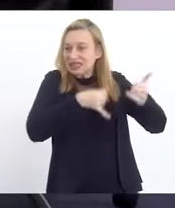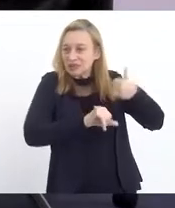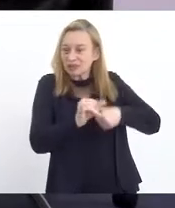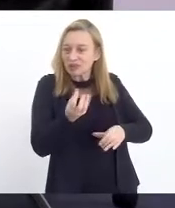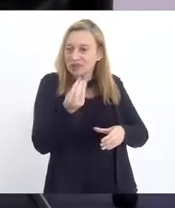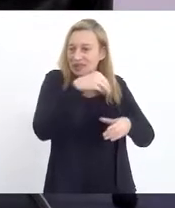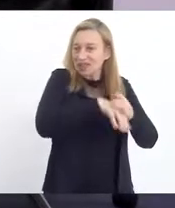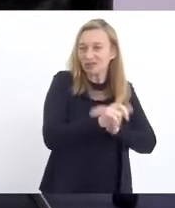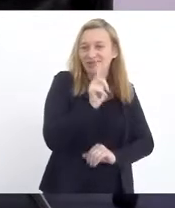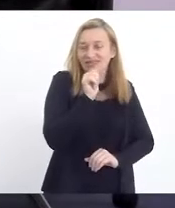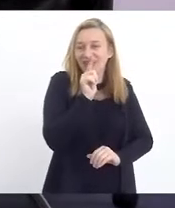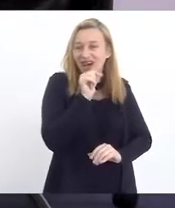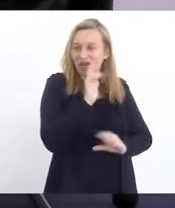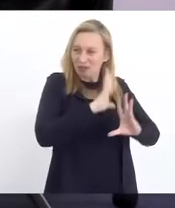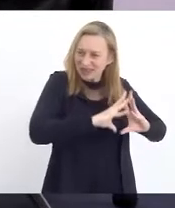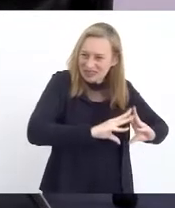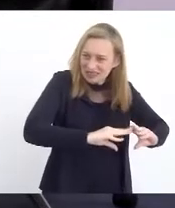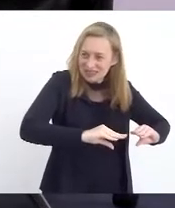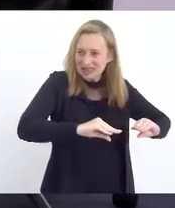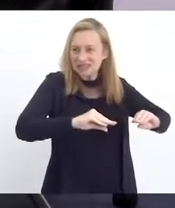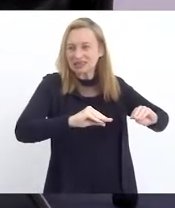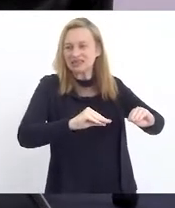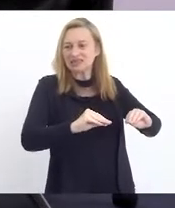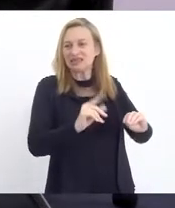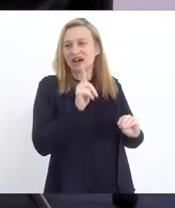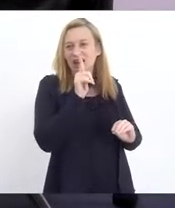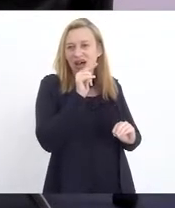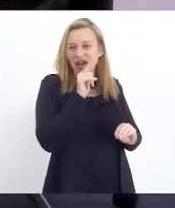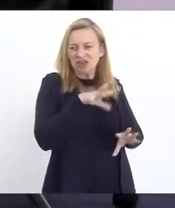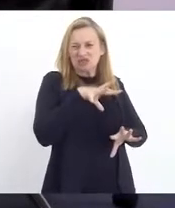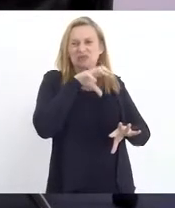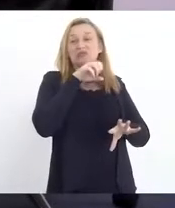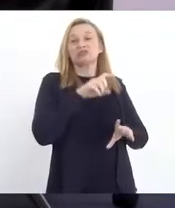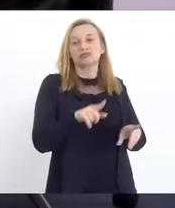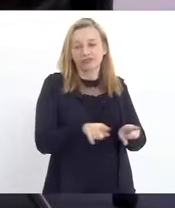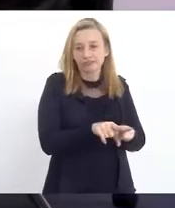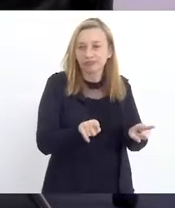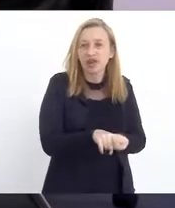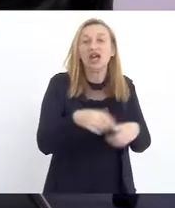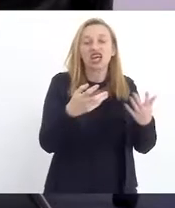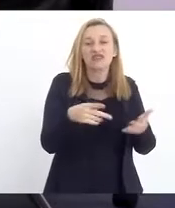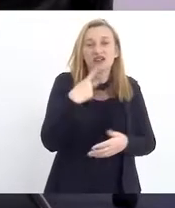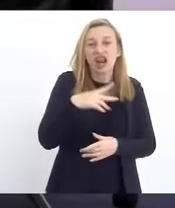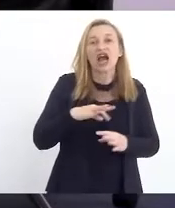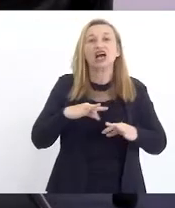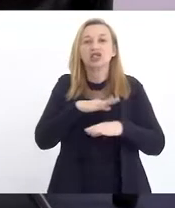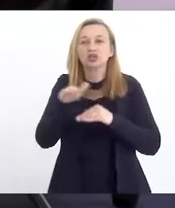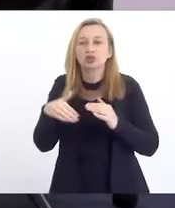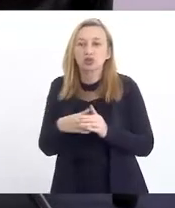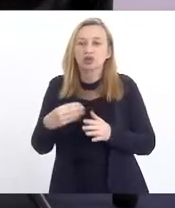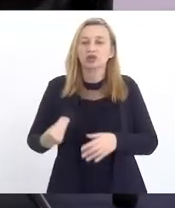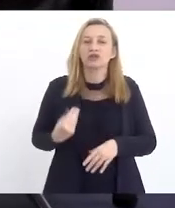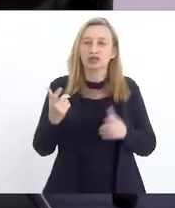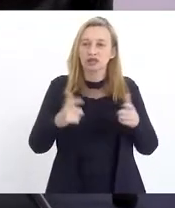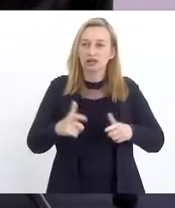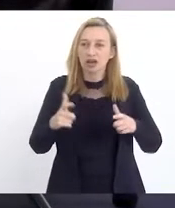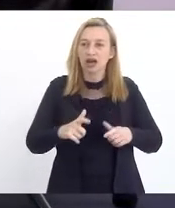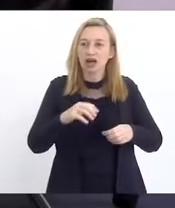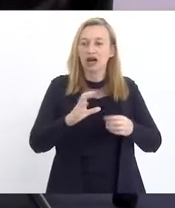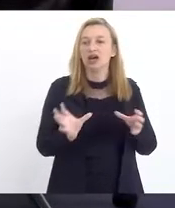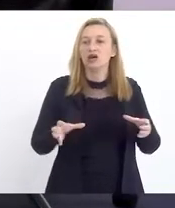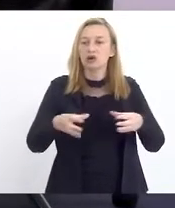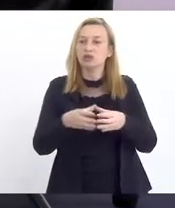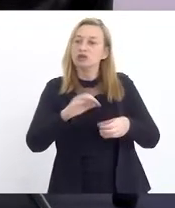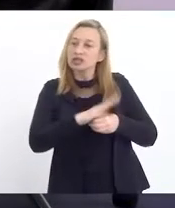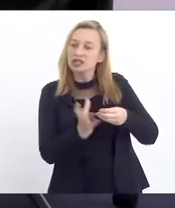tirar a coloração da água, como também o cheiro. E dizer a todos os presentes que essa Comissão de Saneamento Ambiental vai